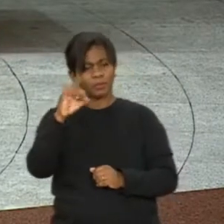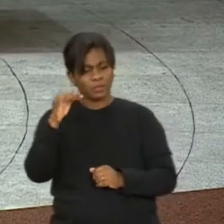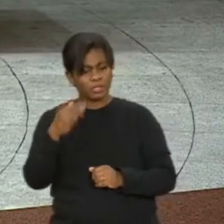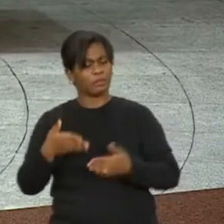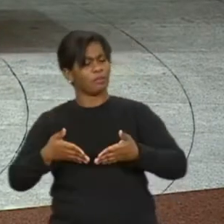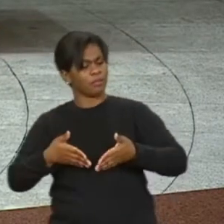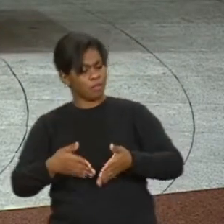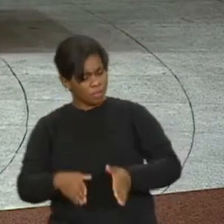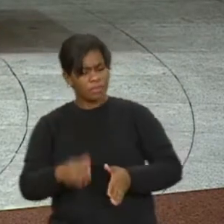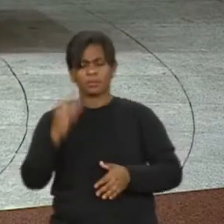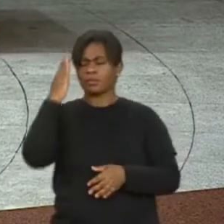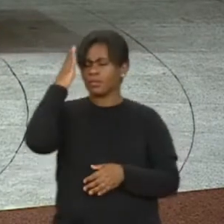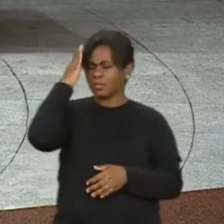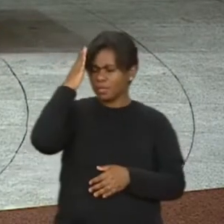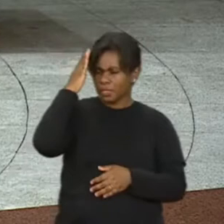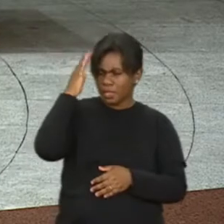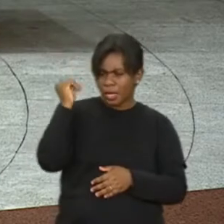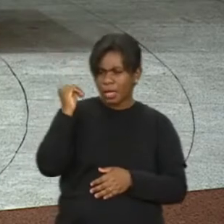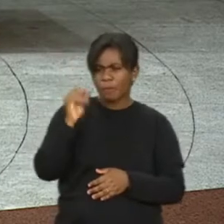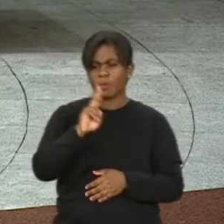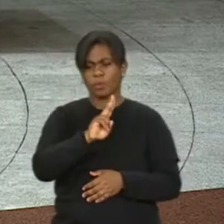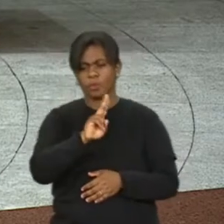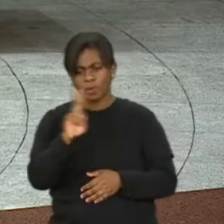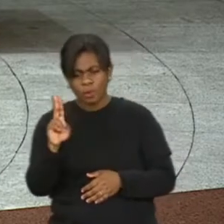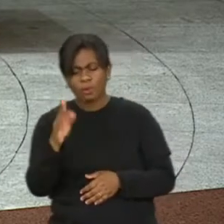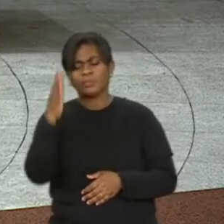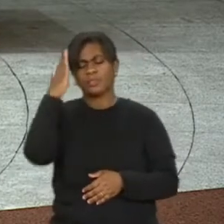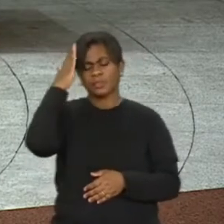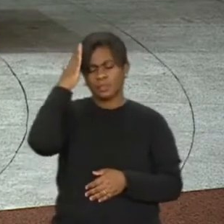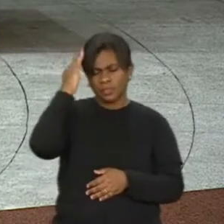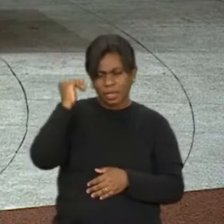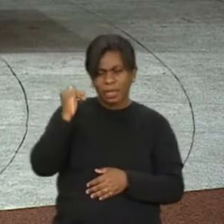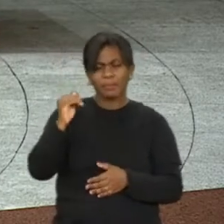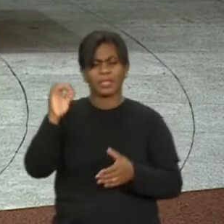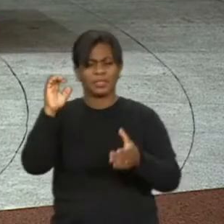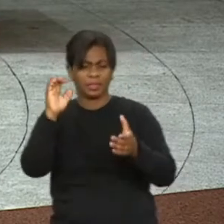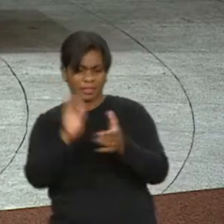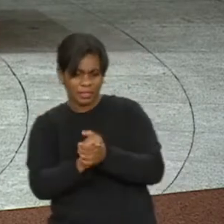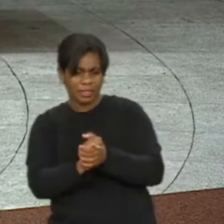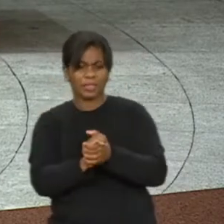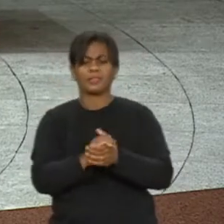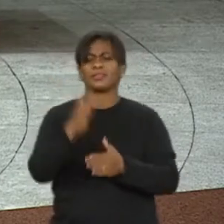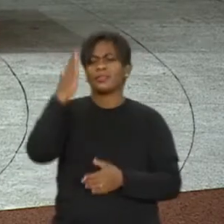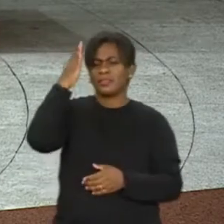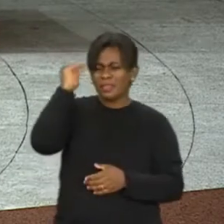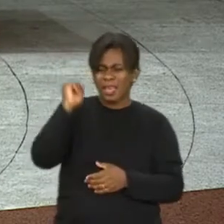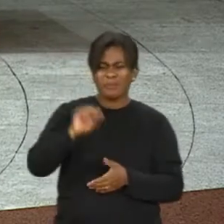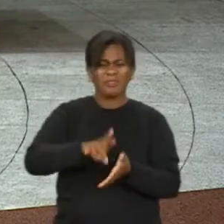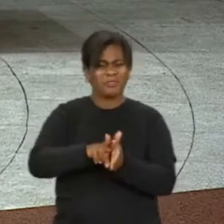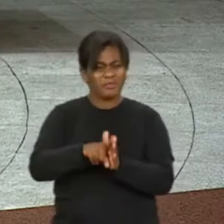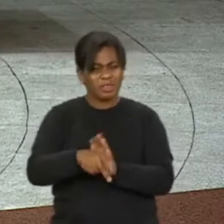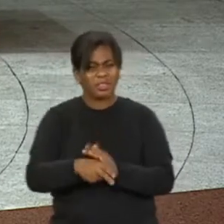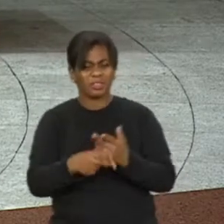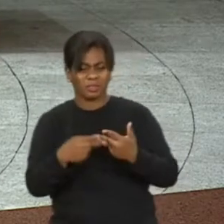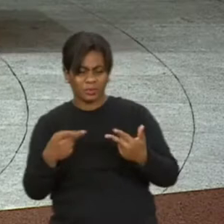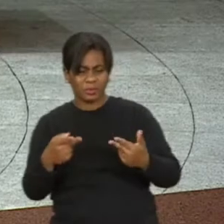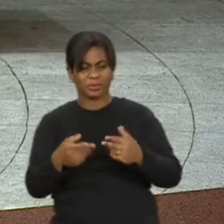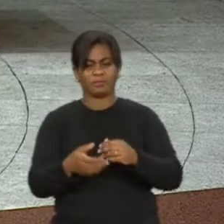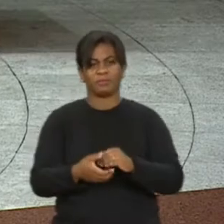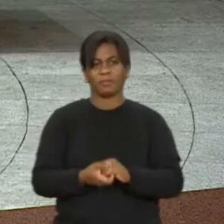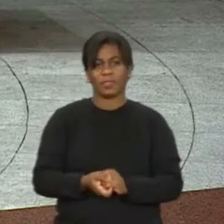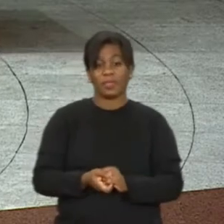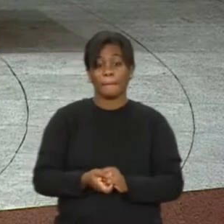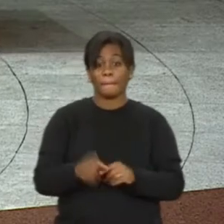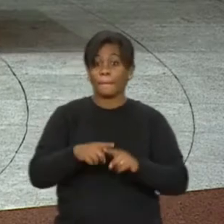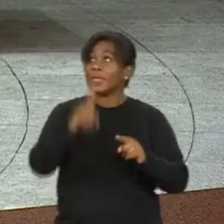nascimento, ela sabe o nome, ela sabe que ela é casada, ela sabe muitas coisas, mas